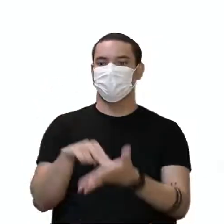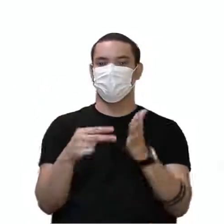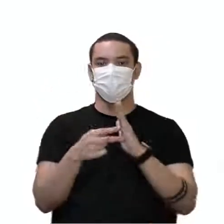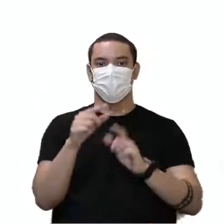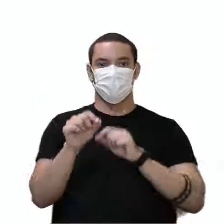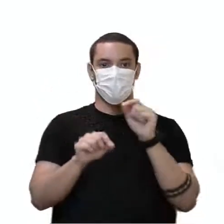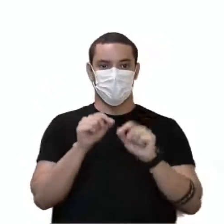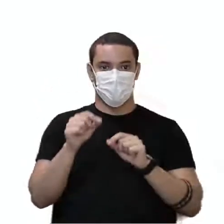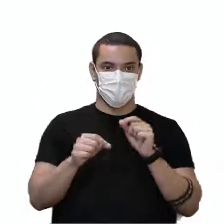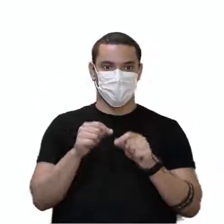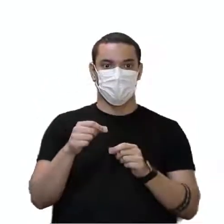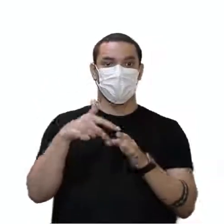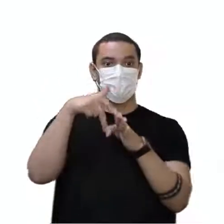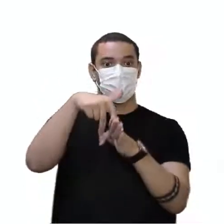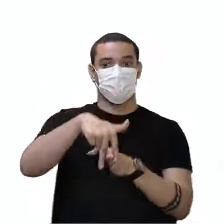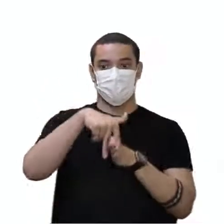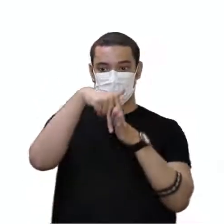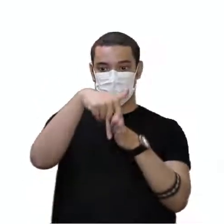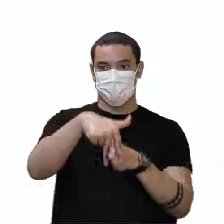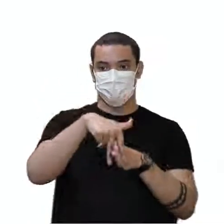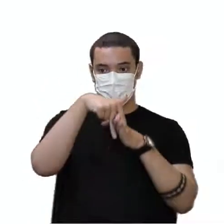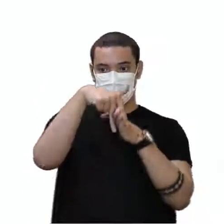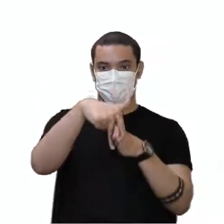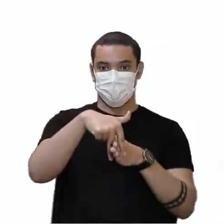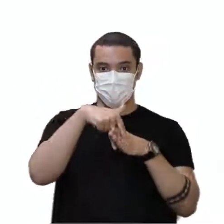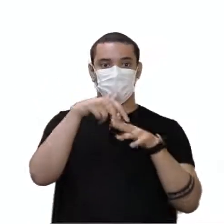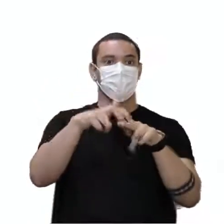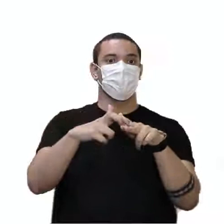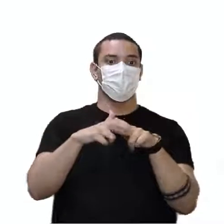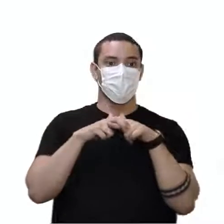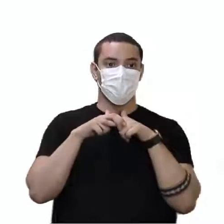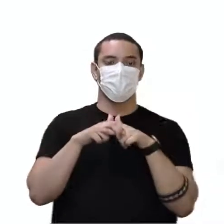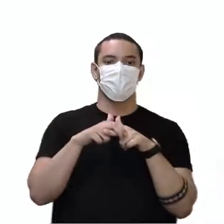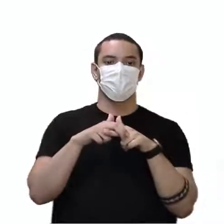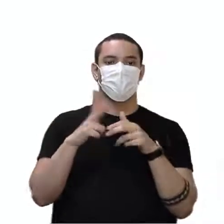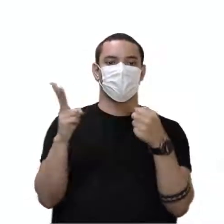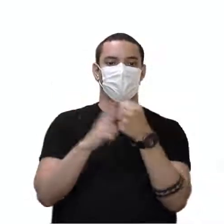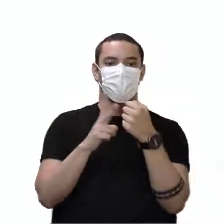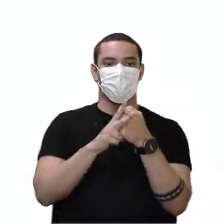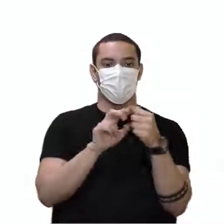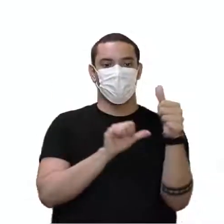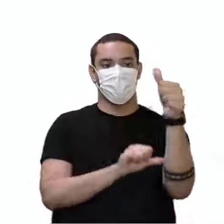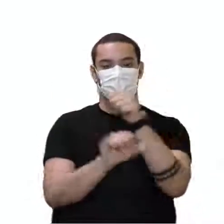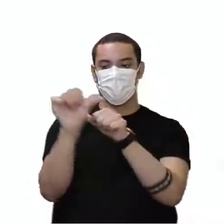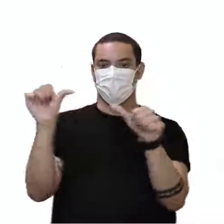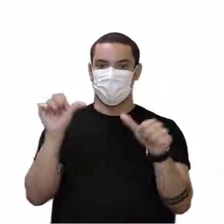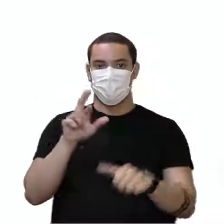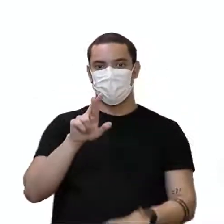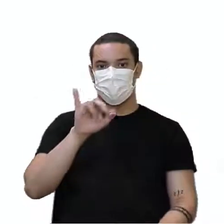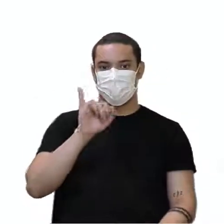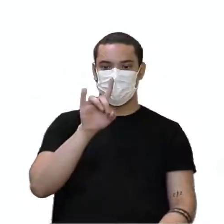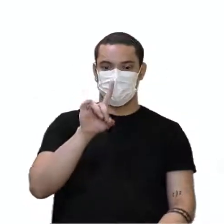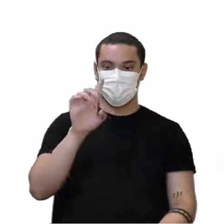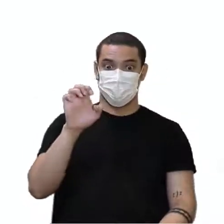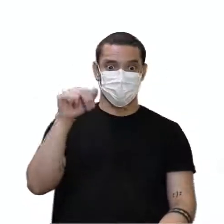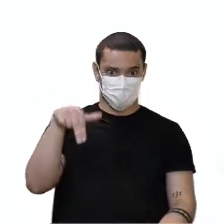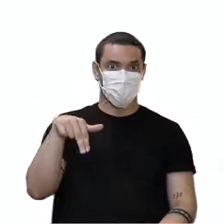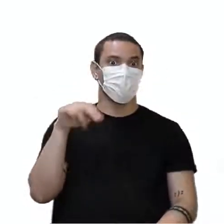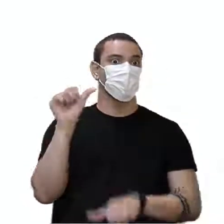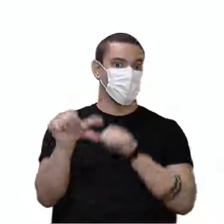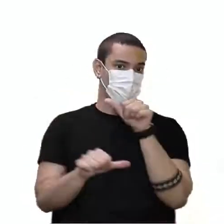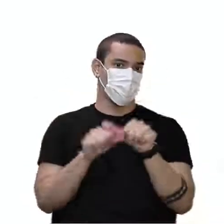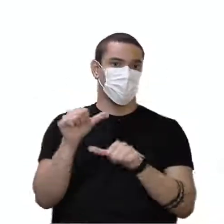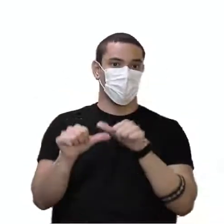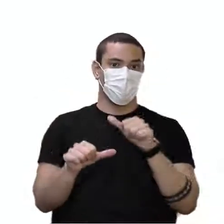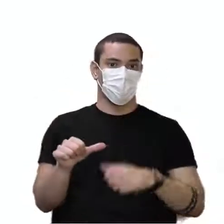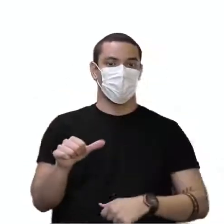horse, que é andar de cavalo. A palavra ride, o verbo ride, ele passa para cá como ridden, certo? Já deu uma mudadinha aí, né? Pouquinho, só colocou, na verdade,